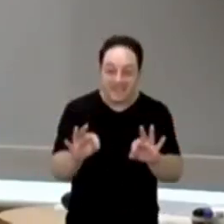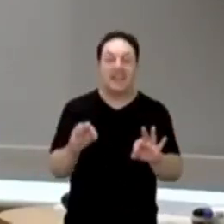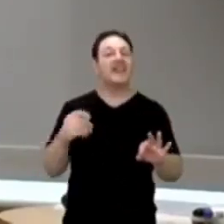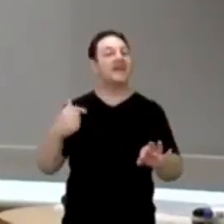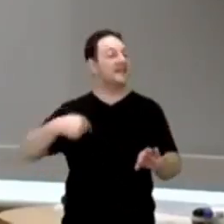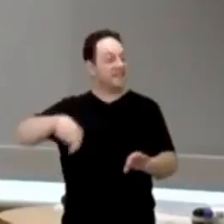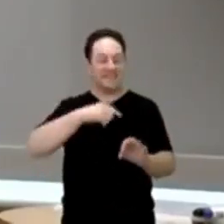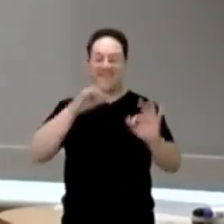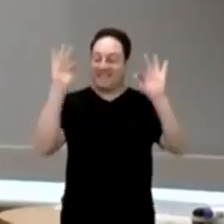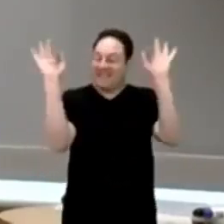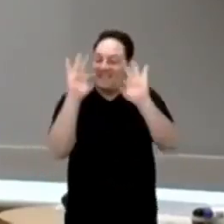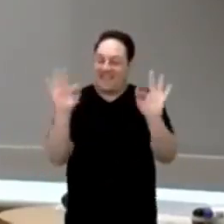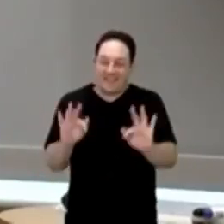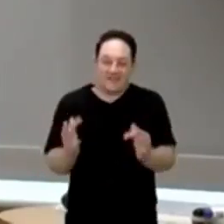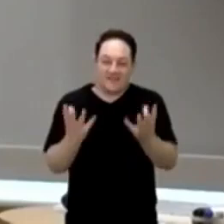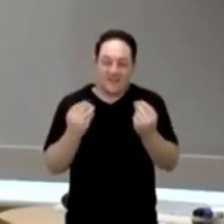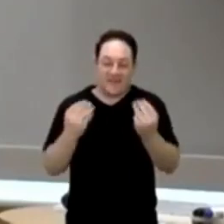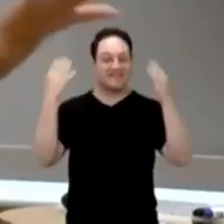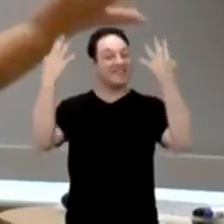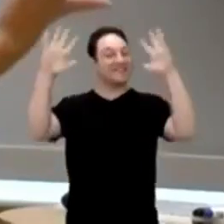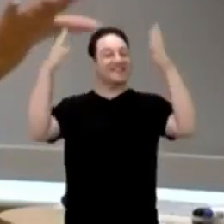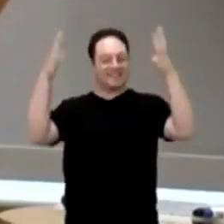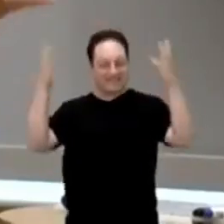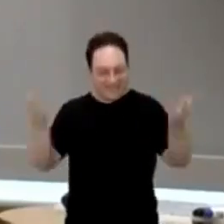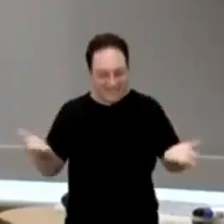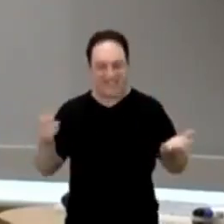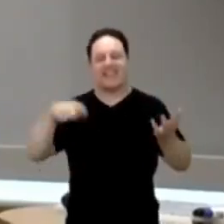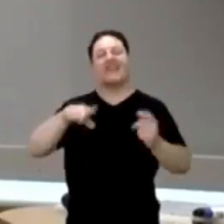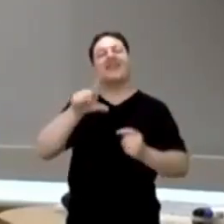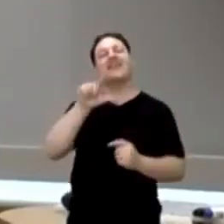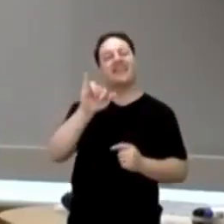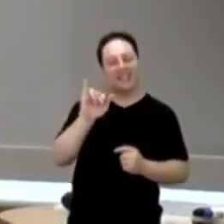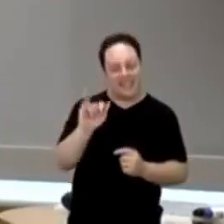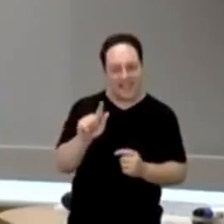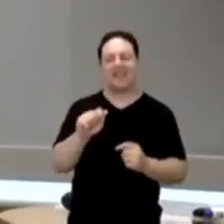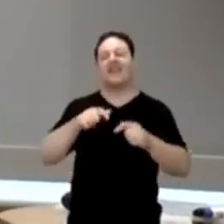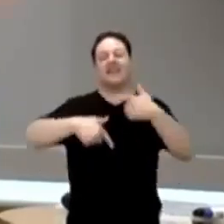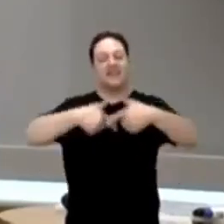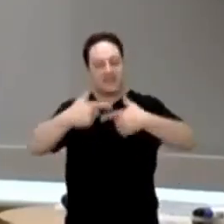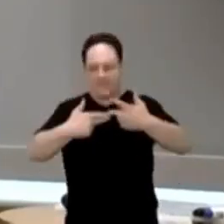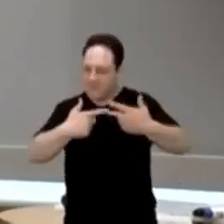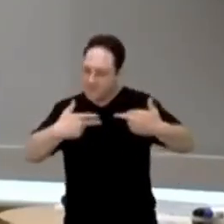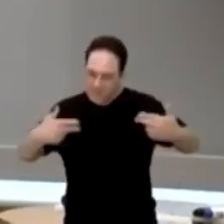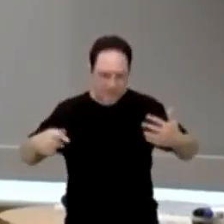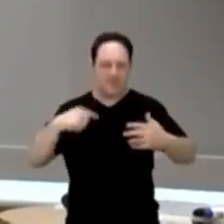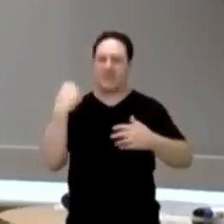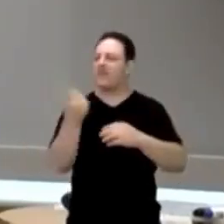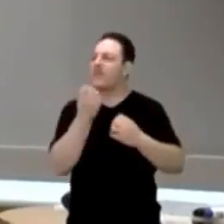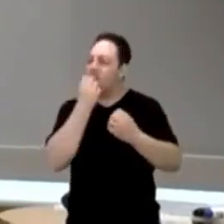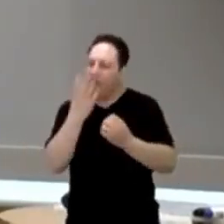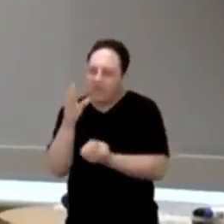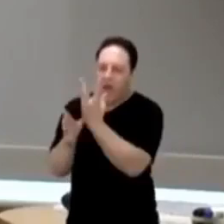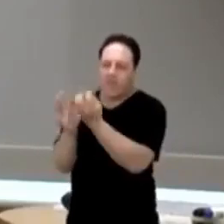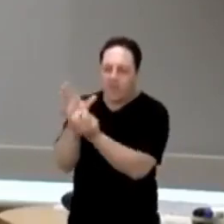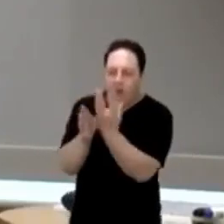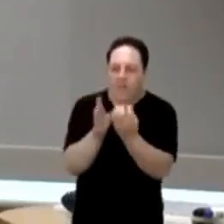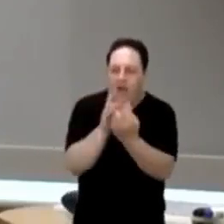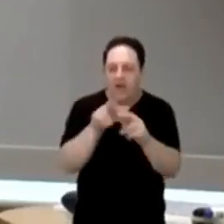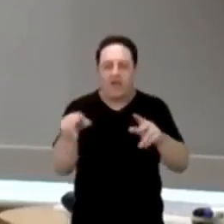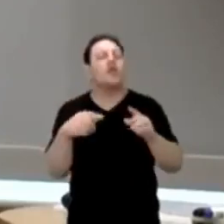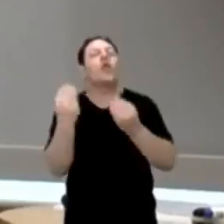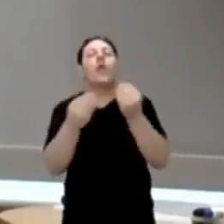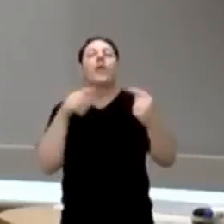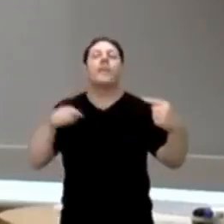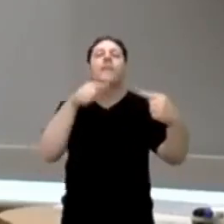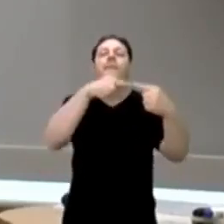tá muito, muito feliz em celebrar isso também, as ligas, as ações, né? Os diários de bordo que foram montados, as missões que